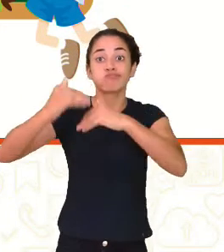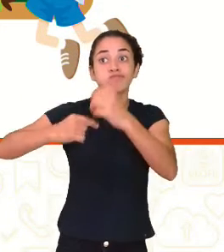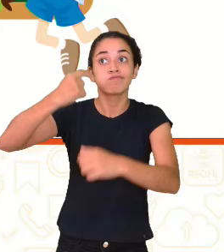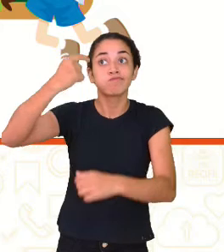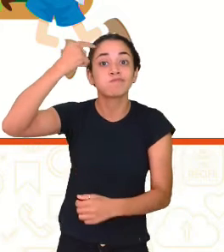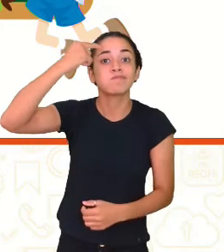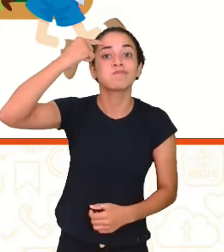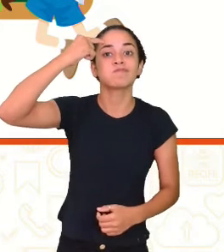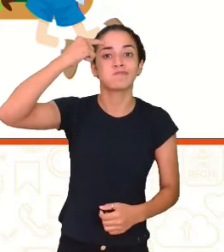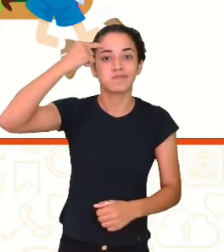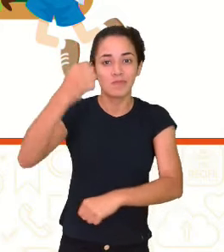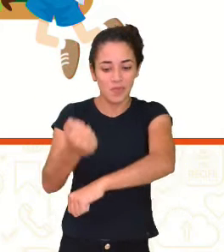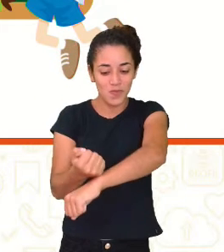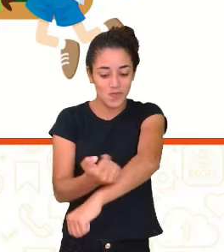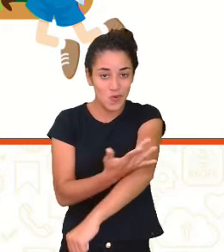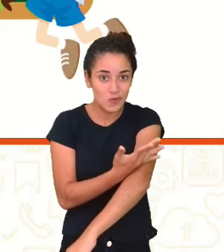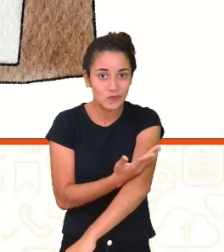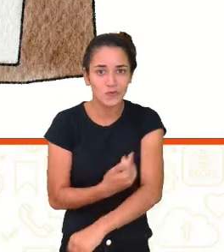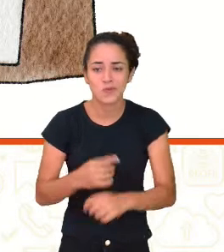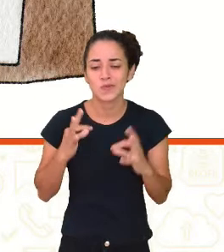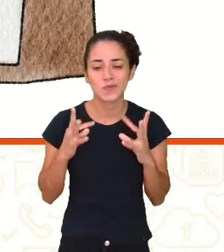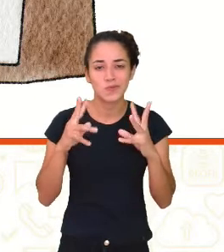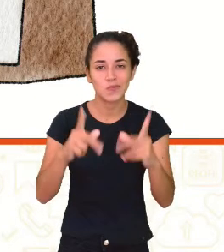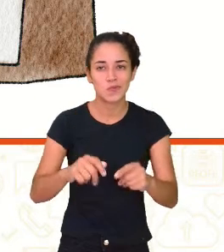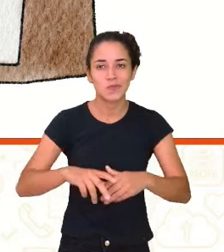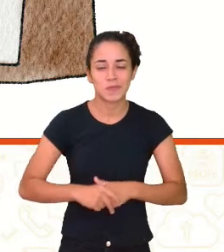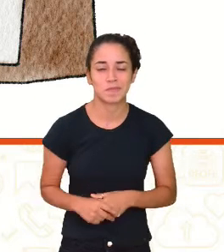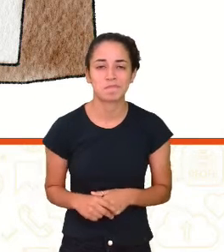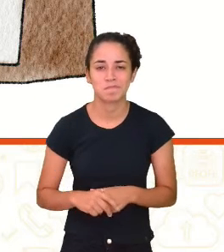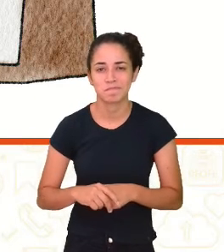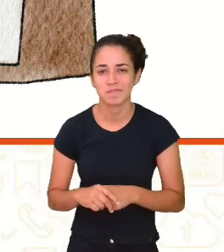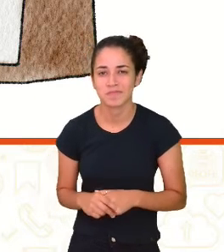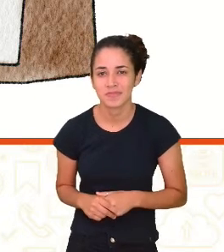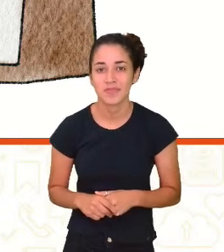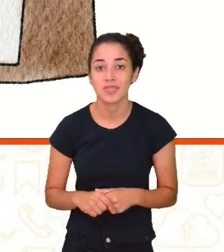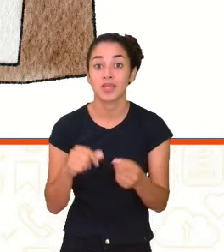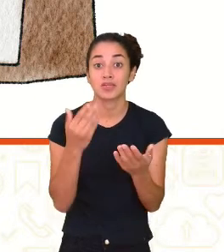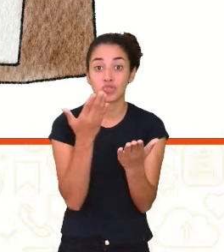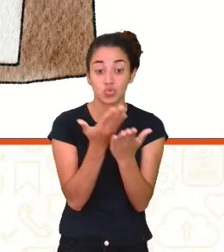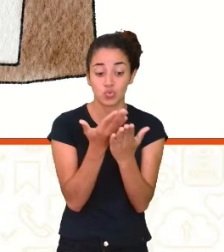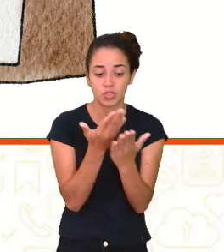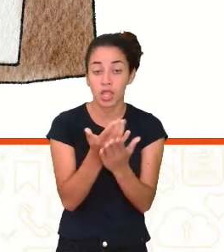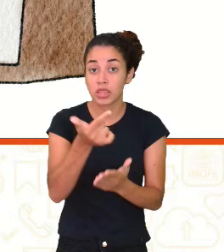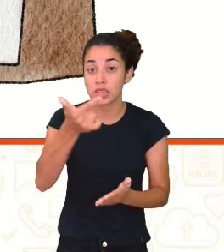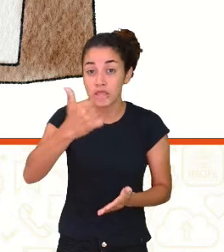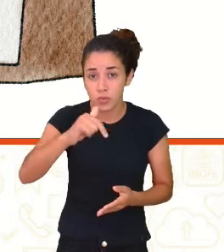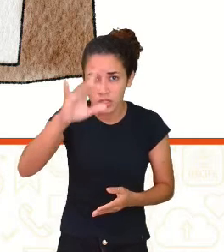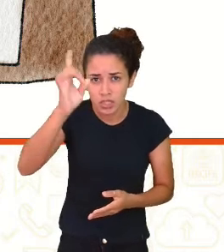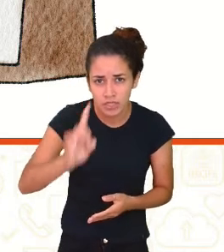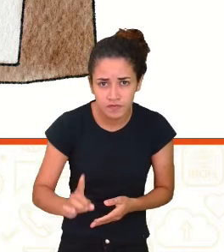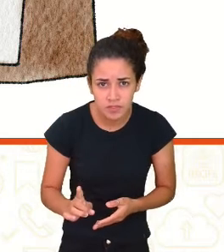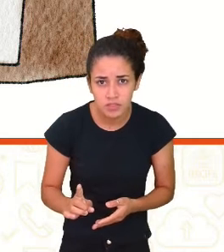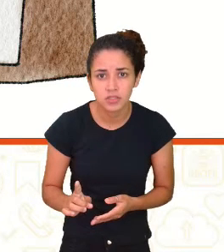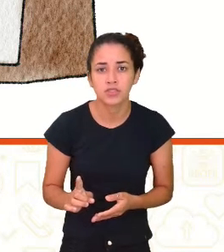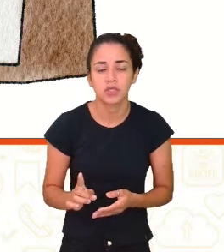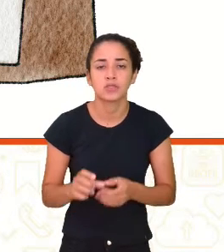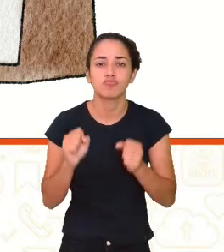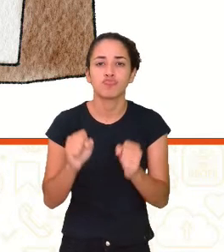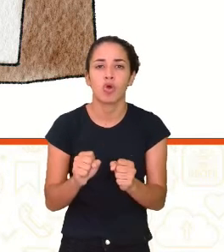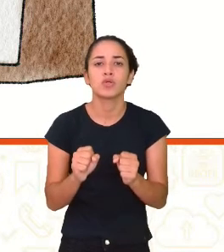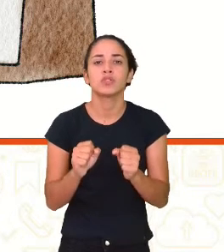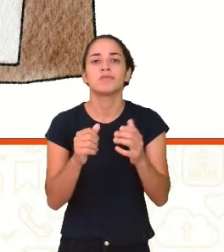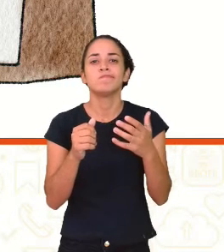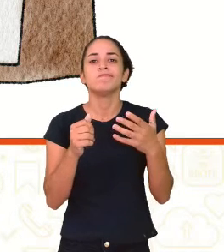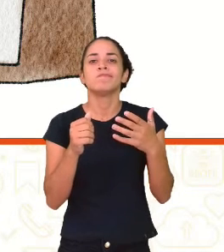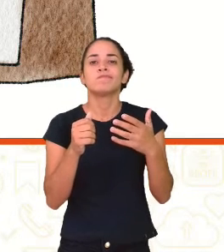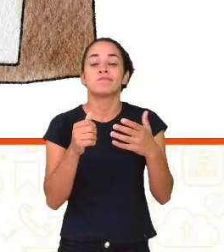e emocional de todos. Estudantes sem deficiência, que passaram por classes